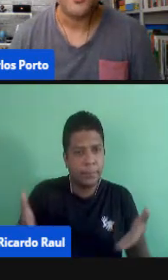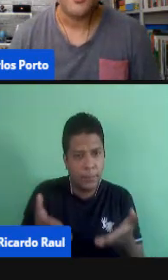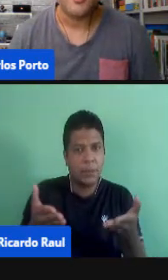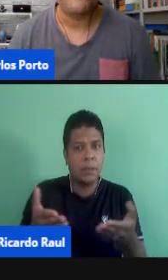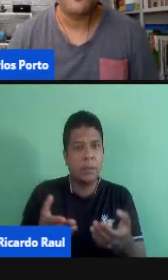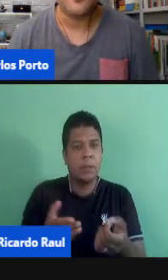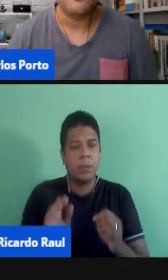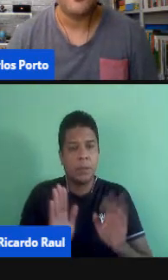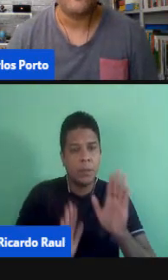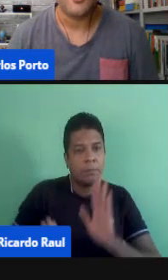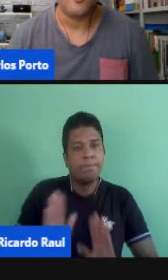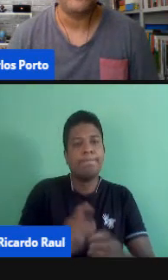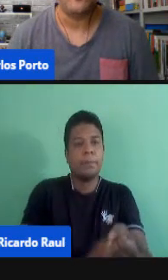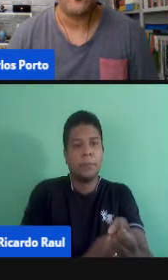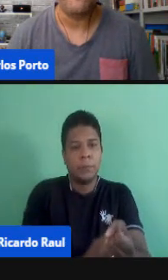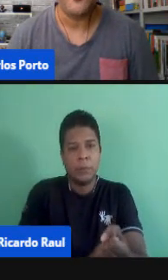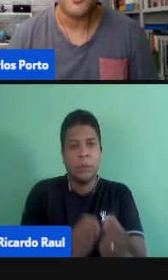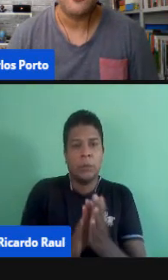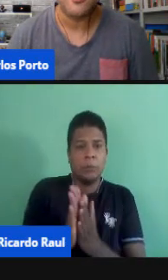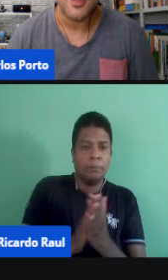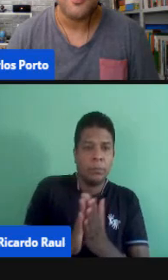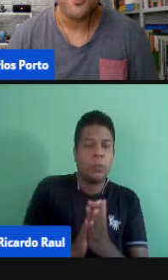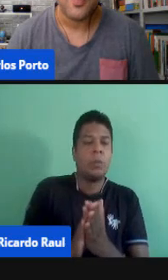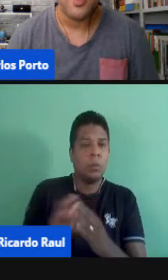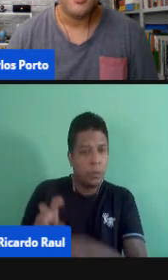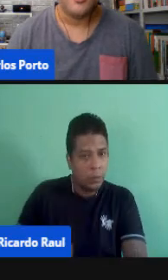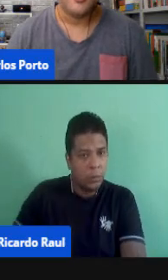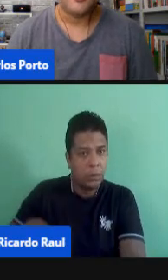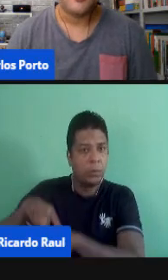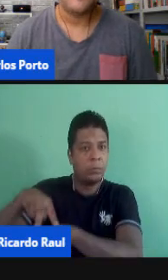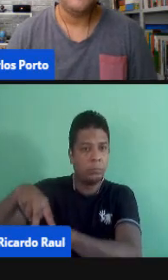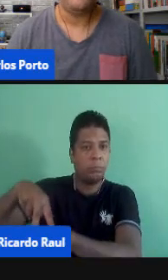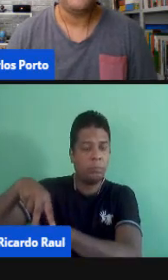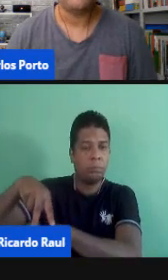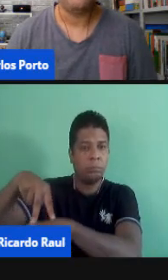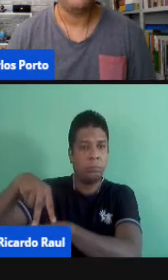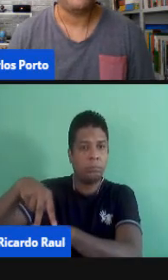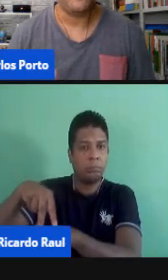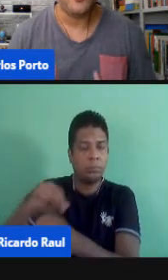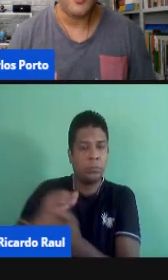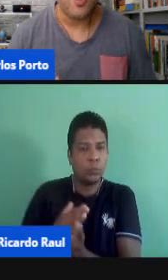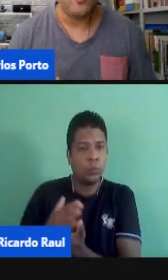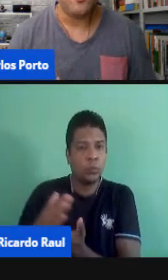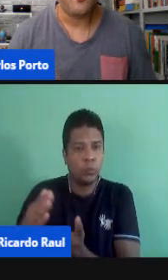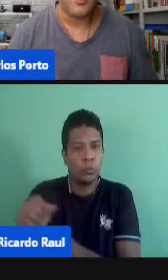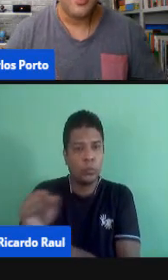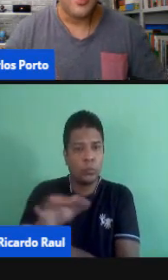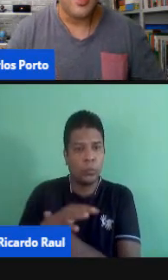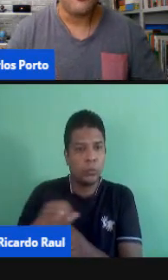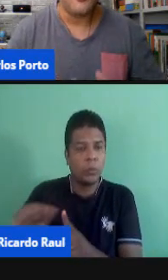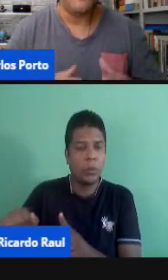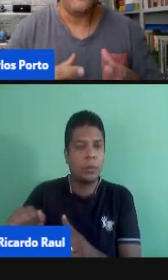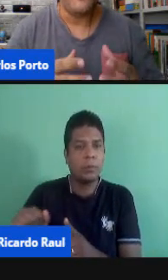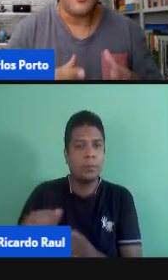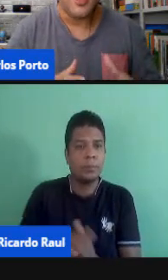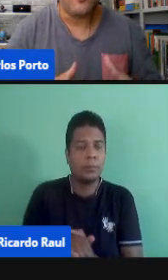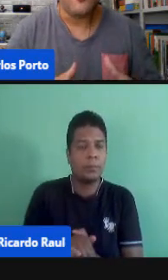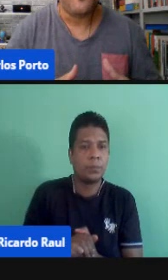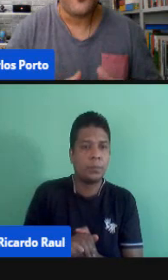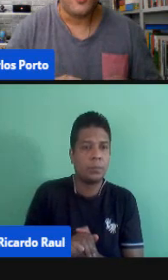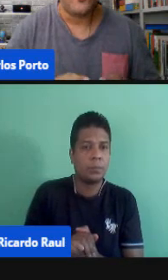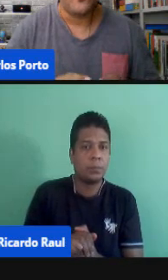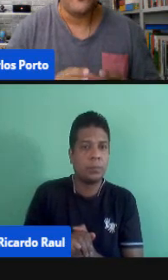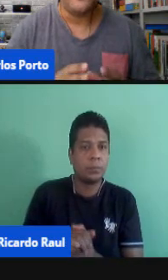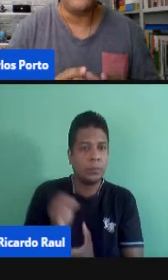estresse, a frustração, a autoconfiança, a iniciativa social,